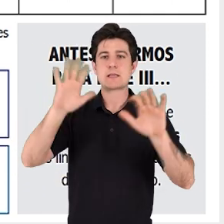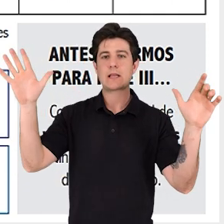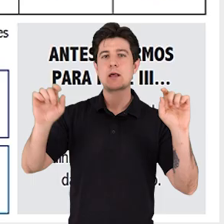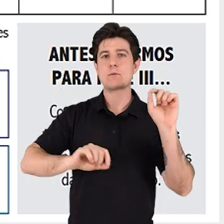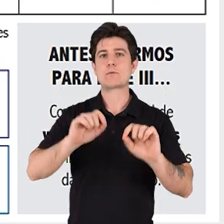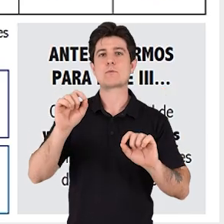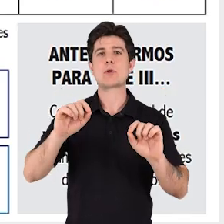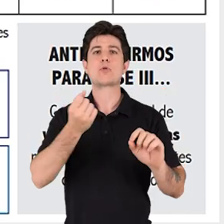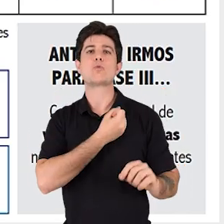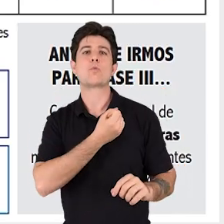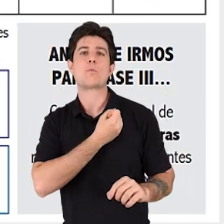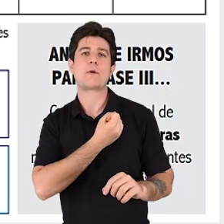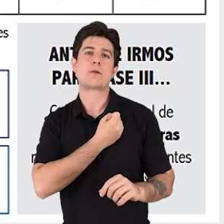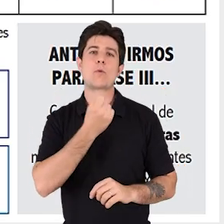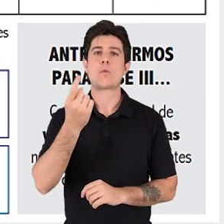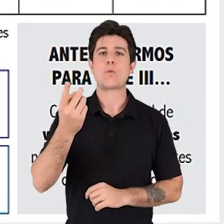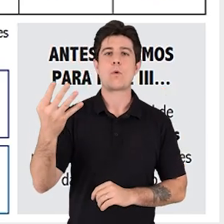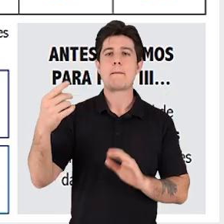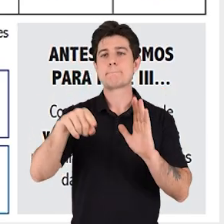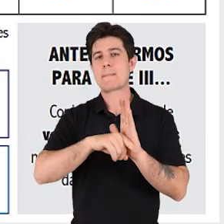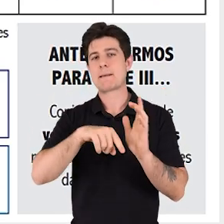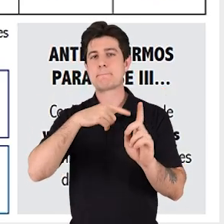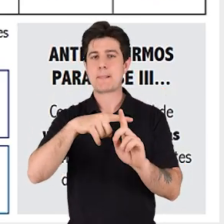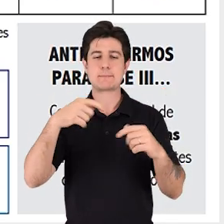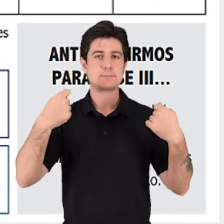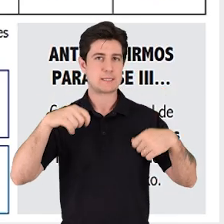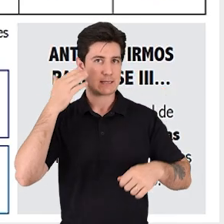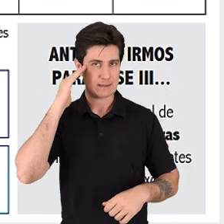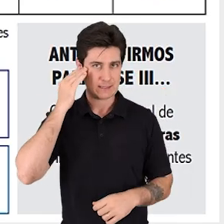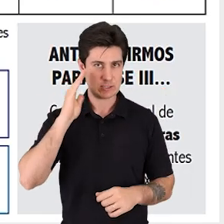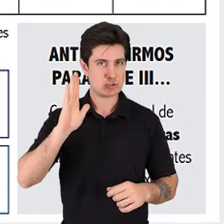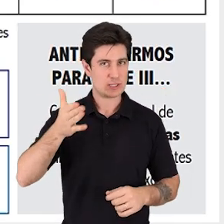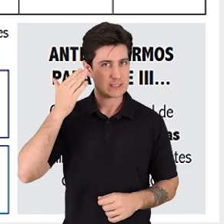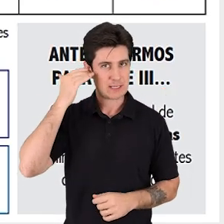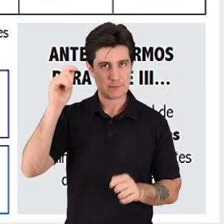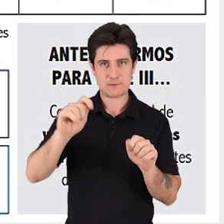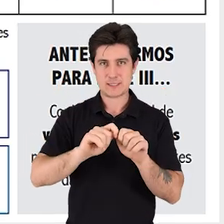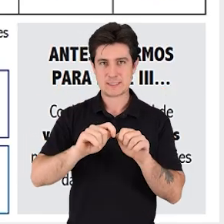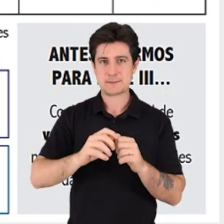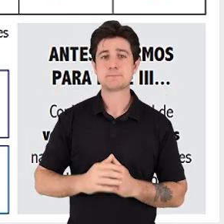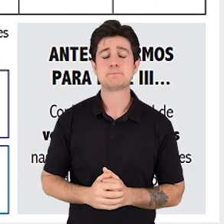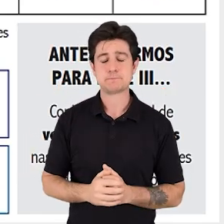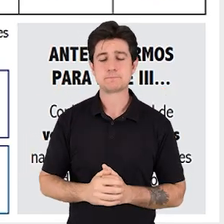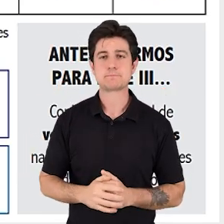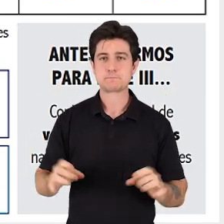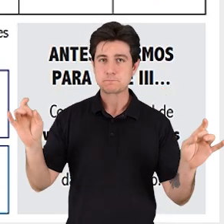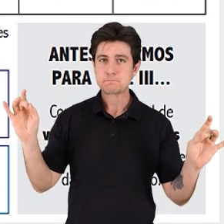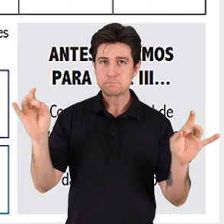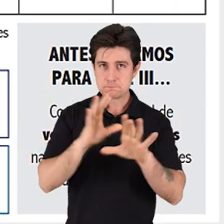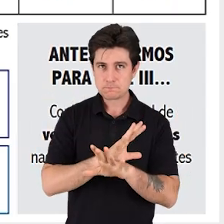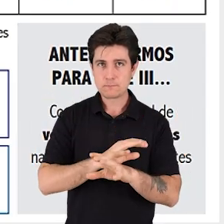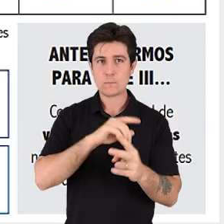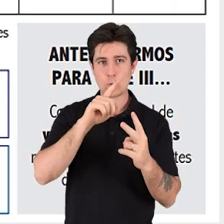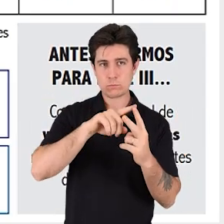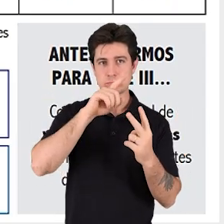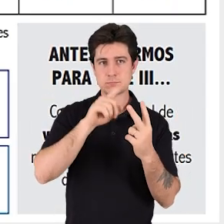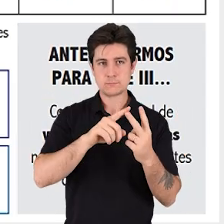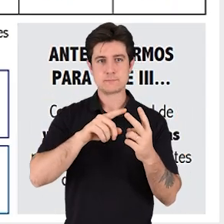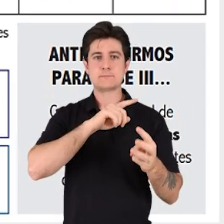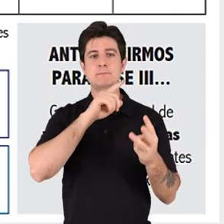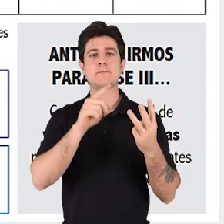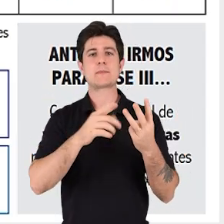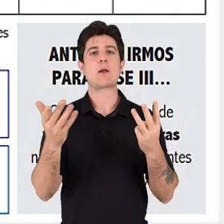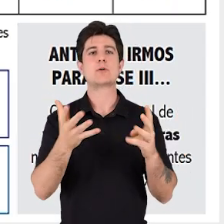tenham entendimento sobre o conjunto dos números inteiros. Uma vez terminada a fase 2, de vendas de produtos, podemos somar as